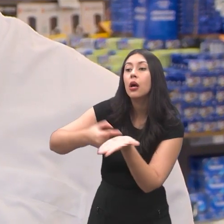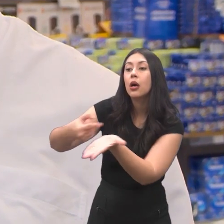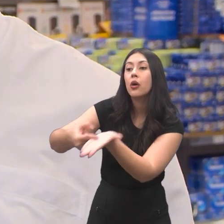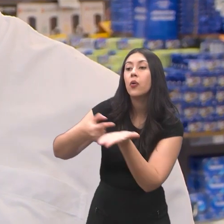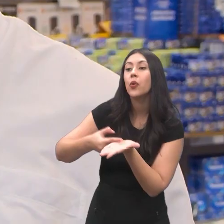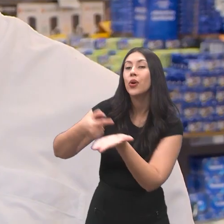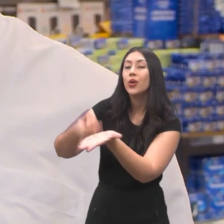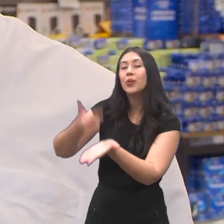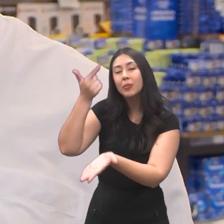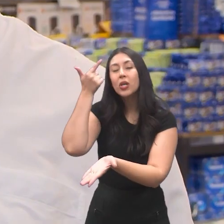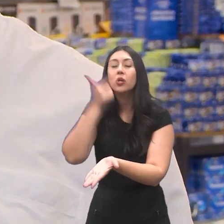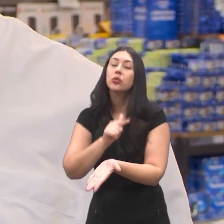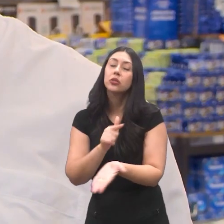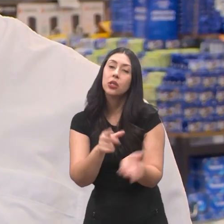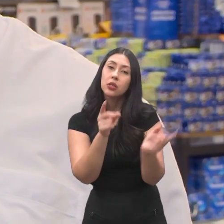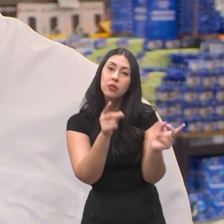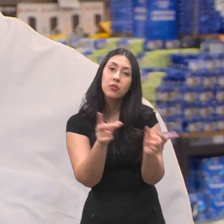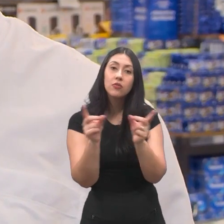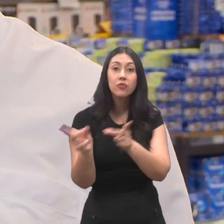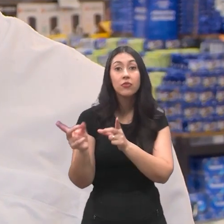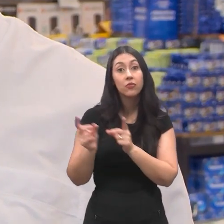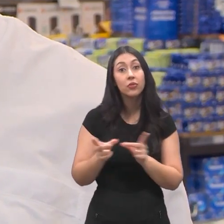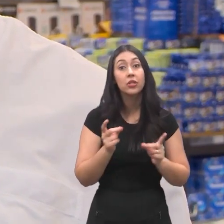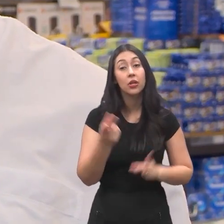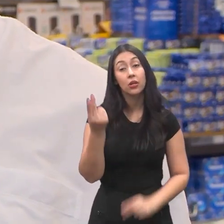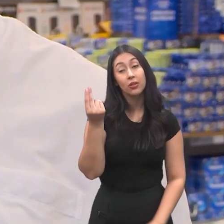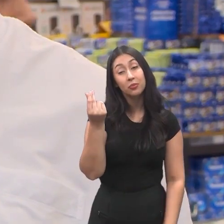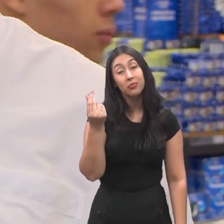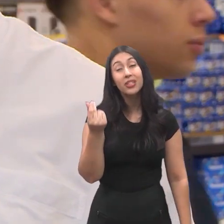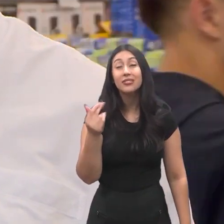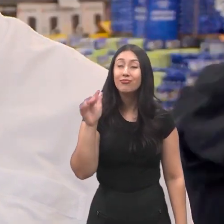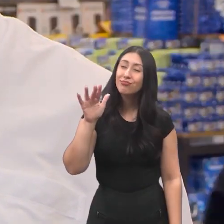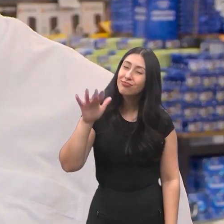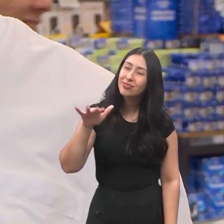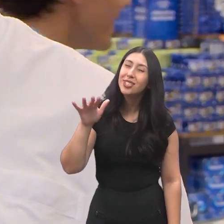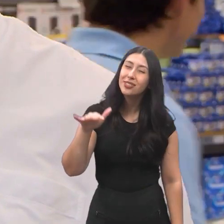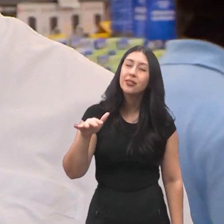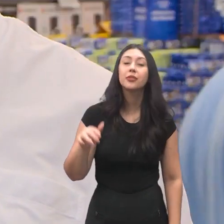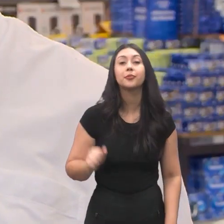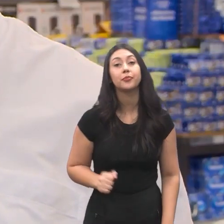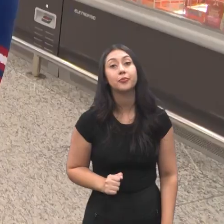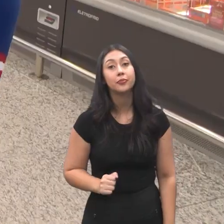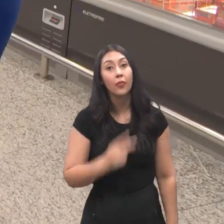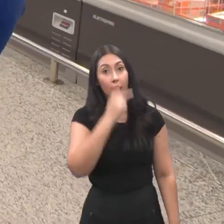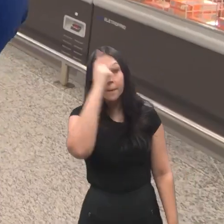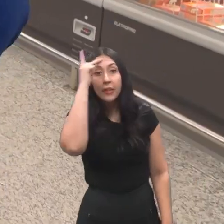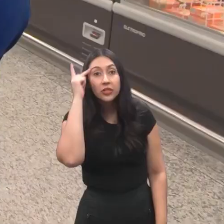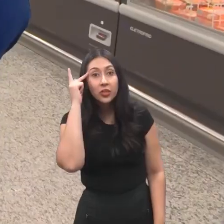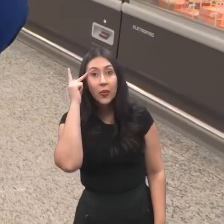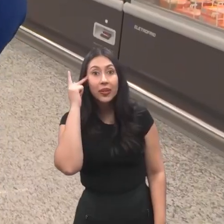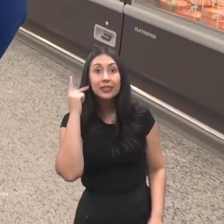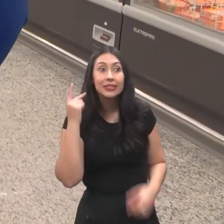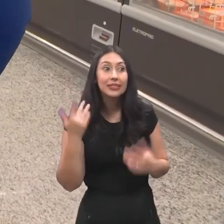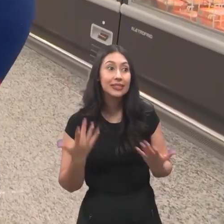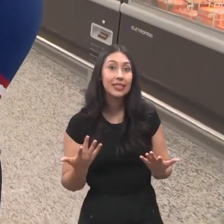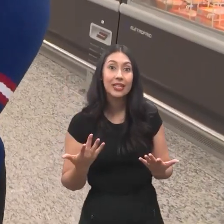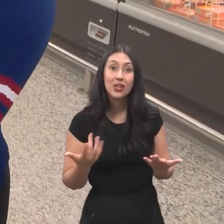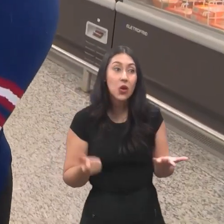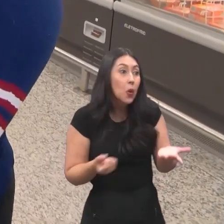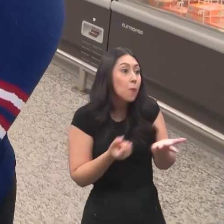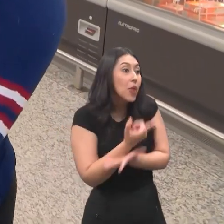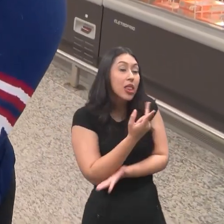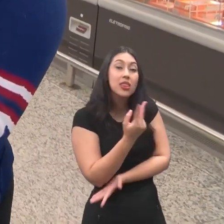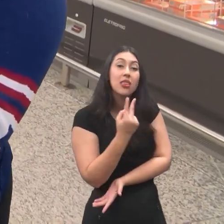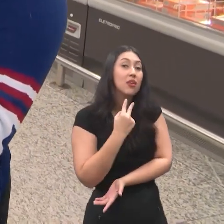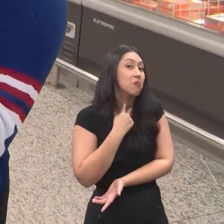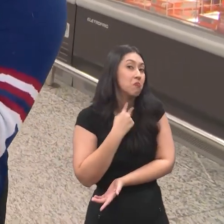negociações, para que a gente possa ainda assim entregar um produto, né, com um preço acessível para os nossos clientes. E para quem realmente não vai